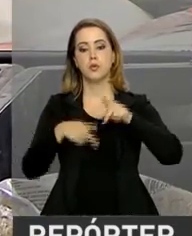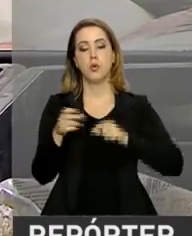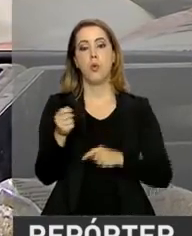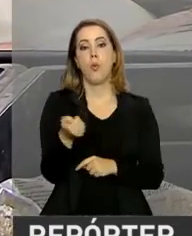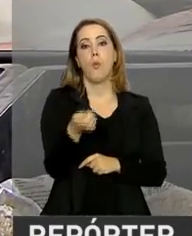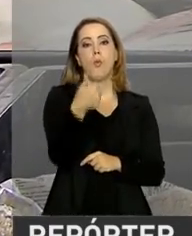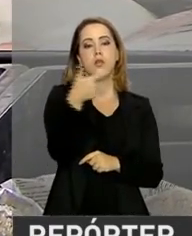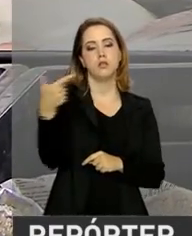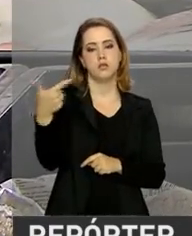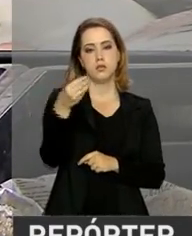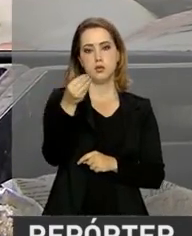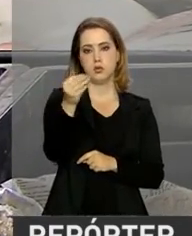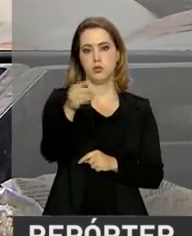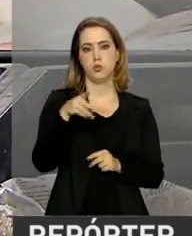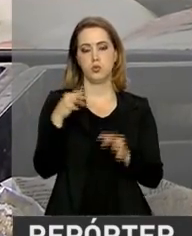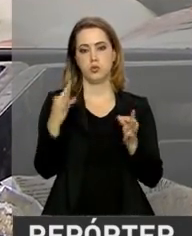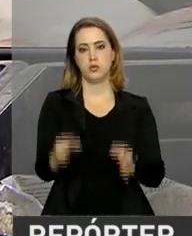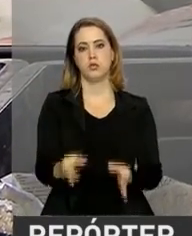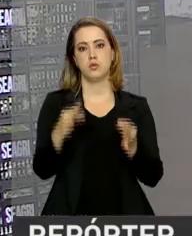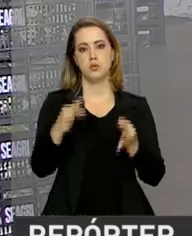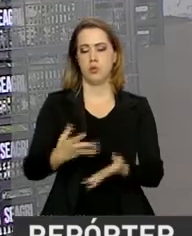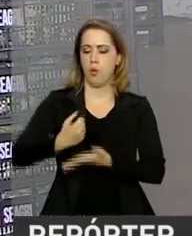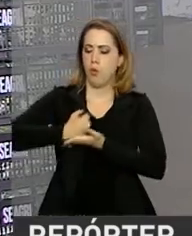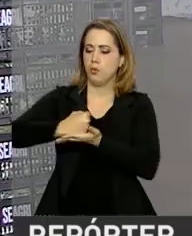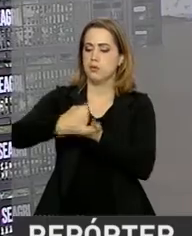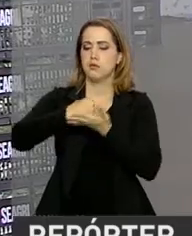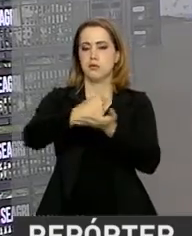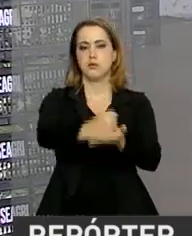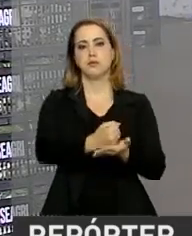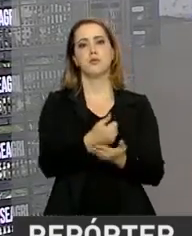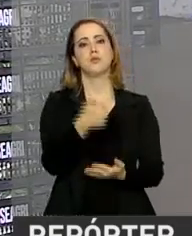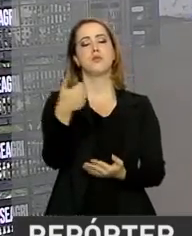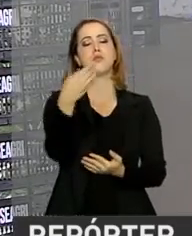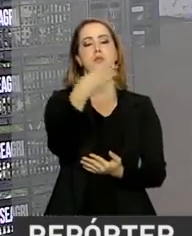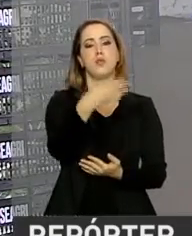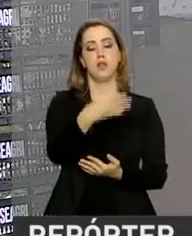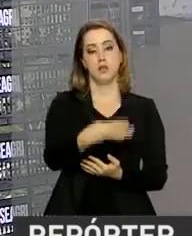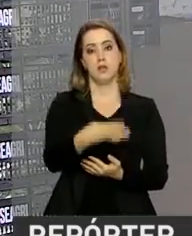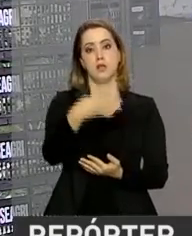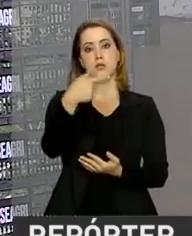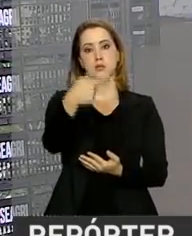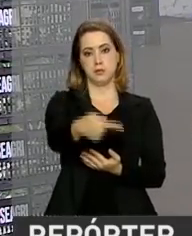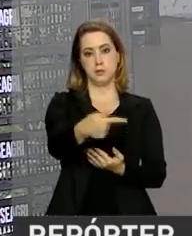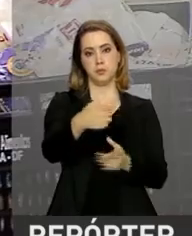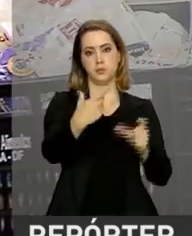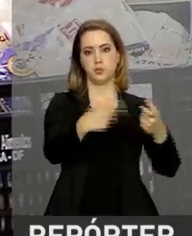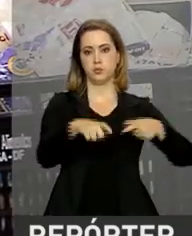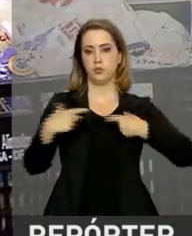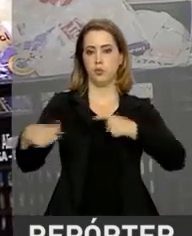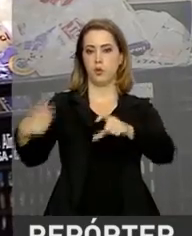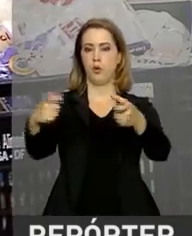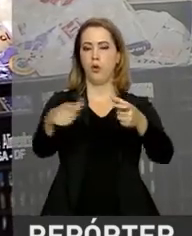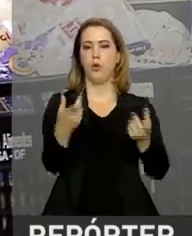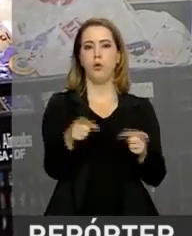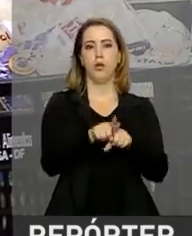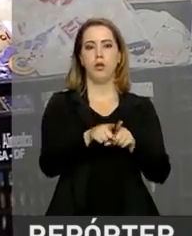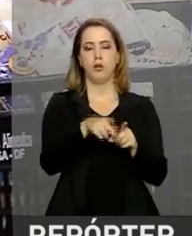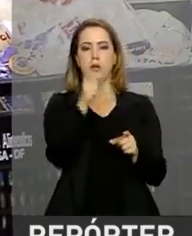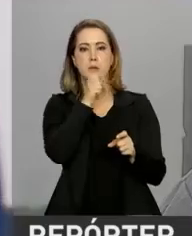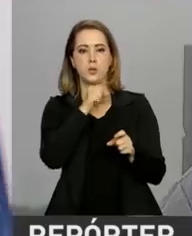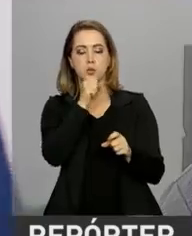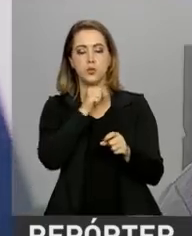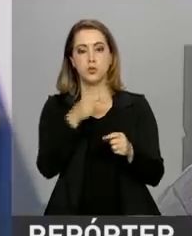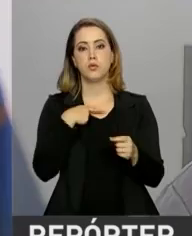200 toneladas de comidas doadas para 147 entidades beneficentes como asilos e creches